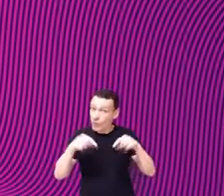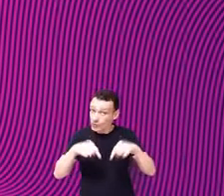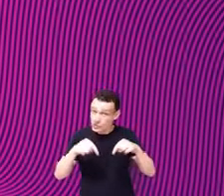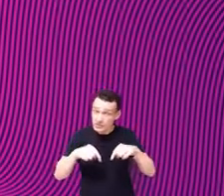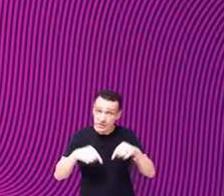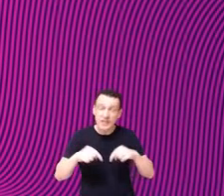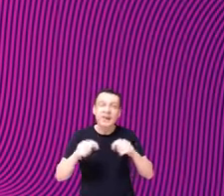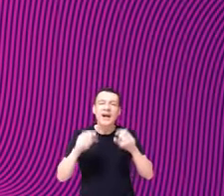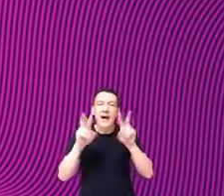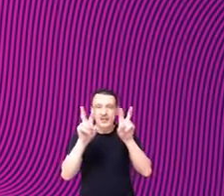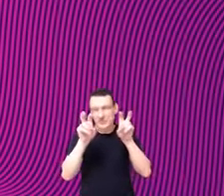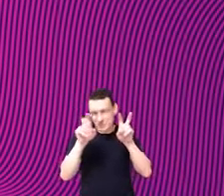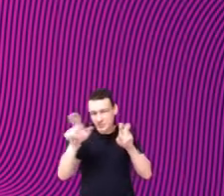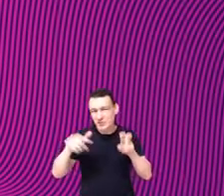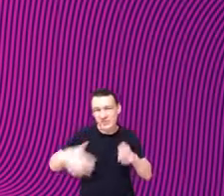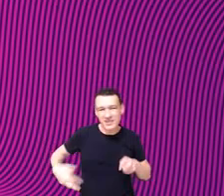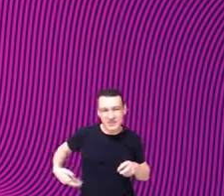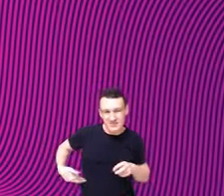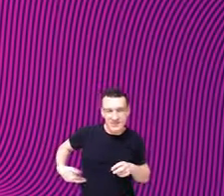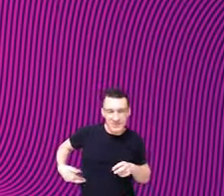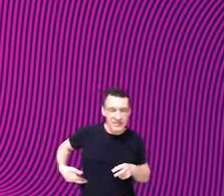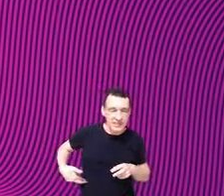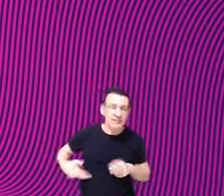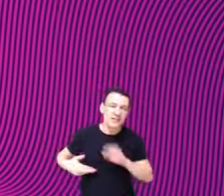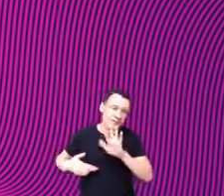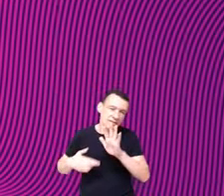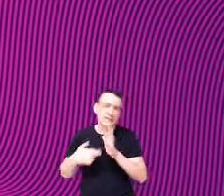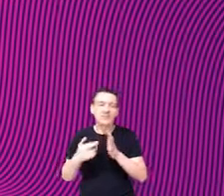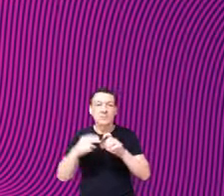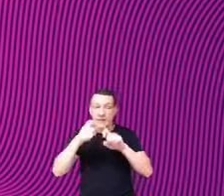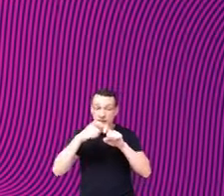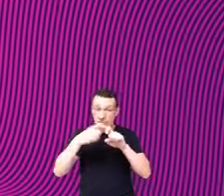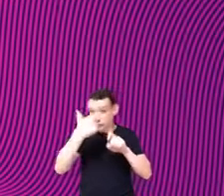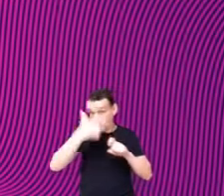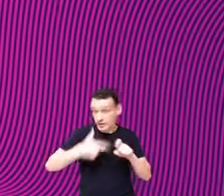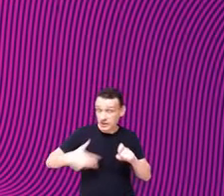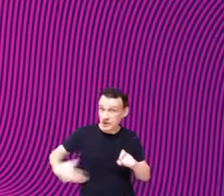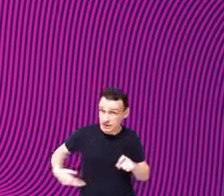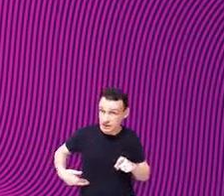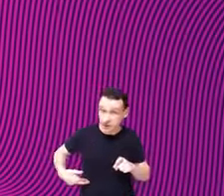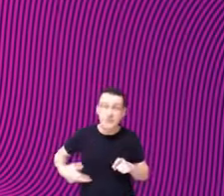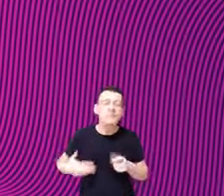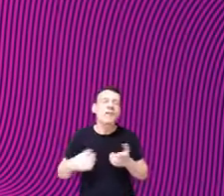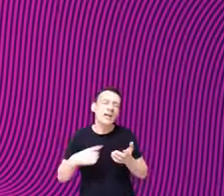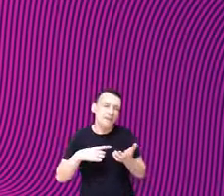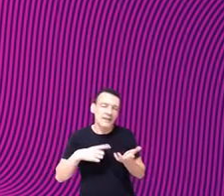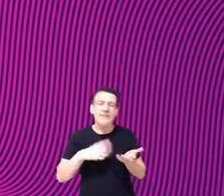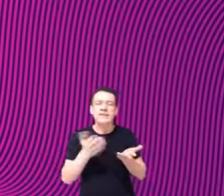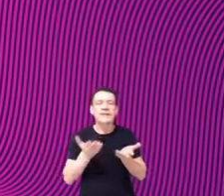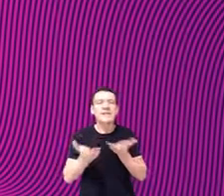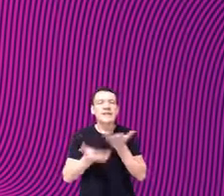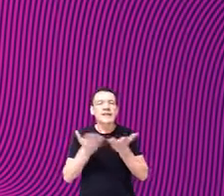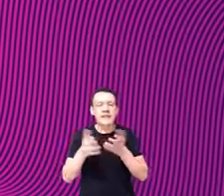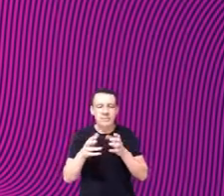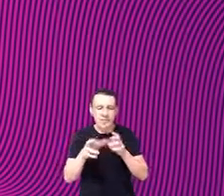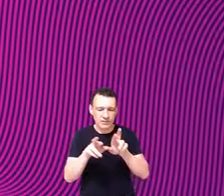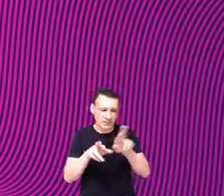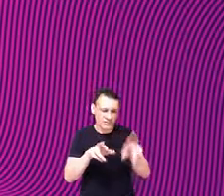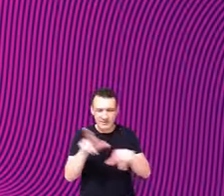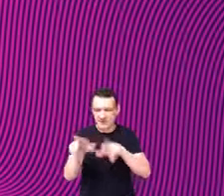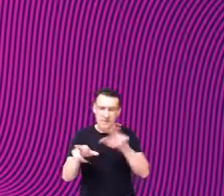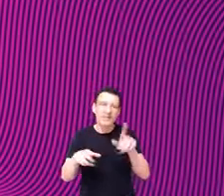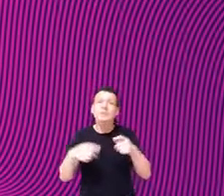a gente tem um esquema de tratamento combinado de mudança de estilo de vida